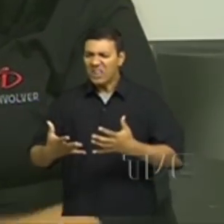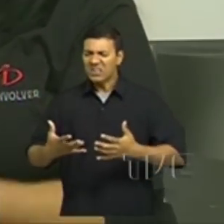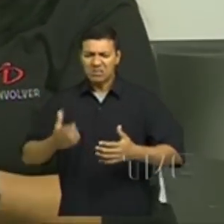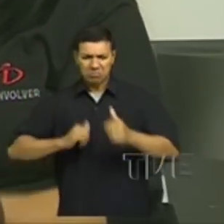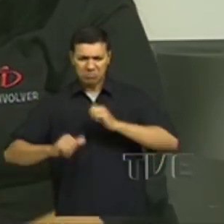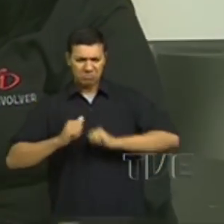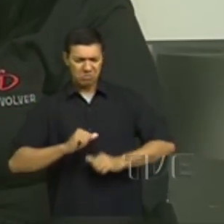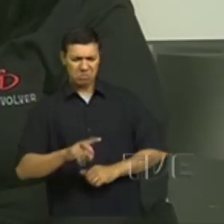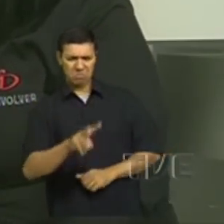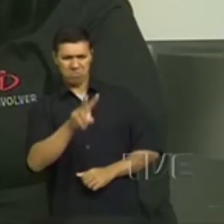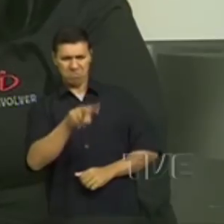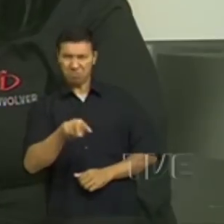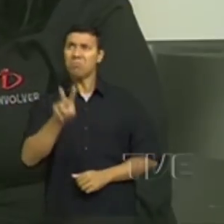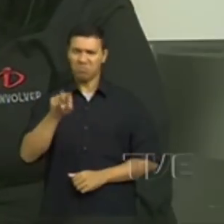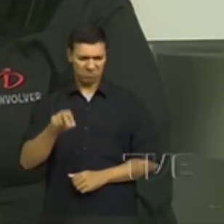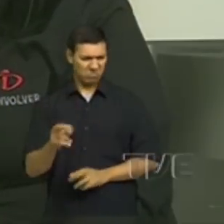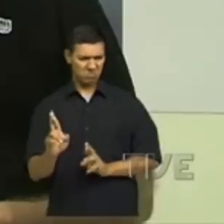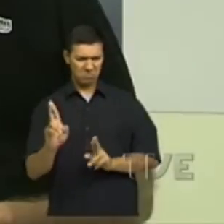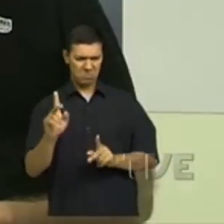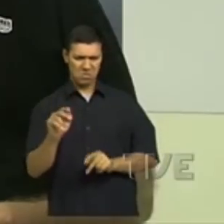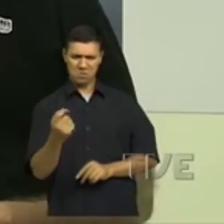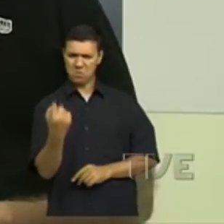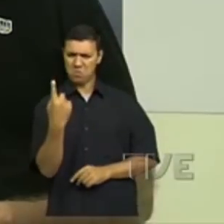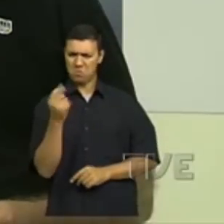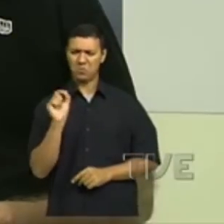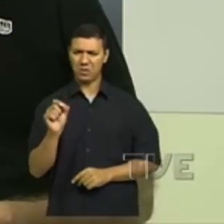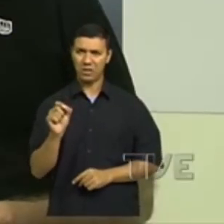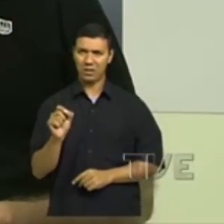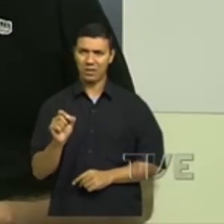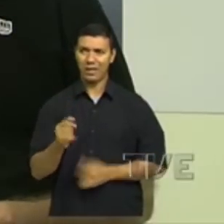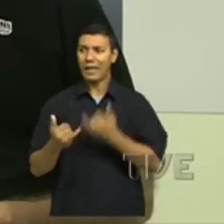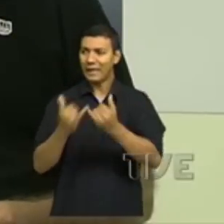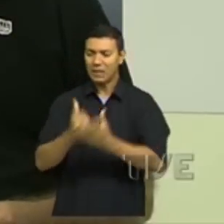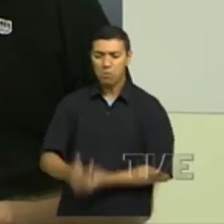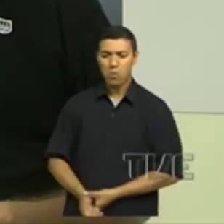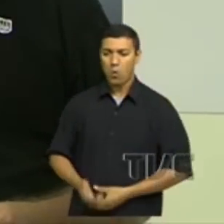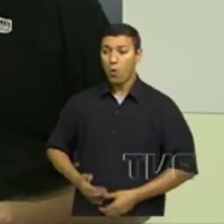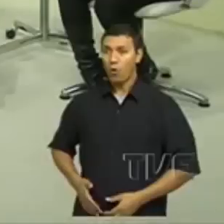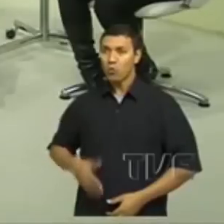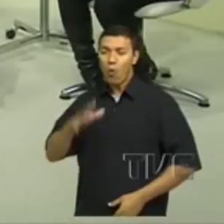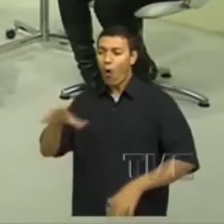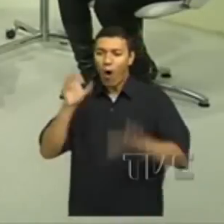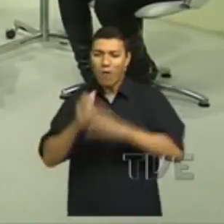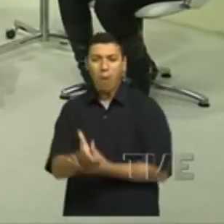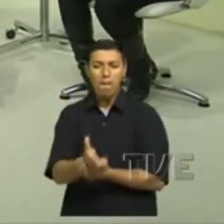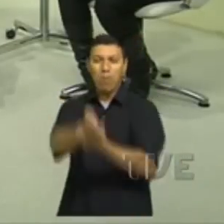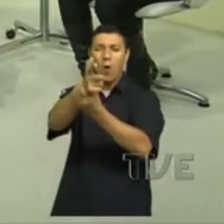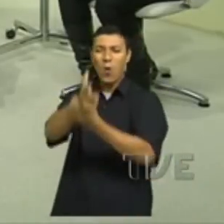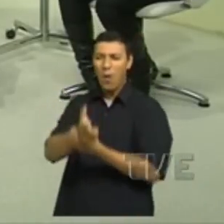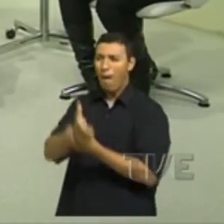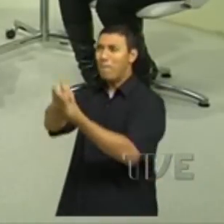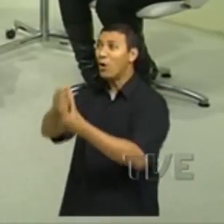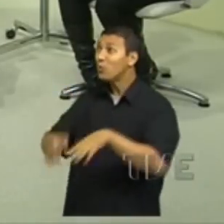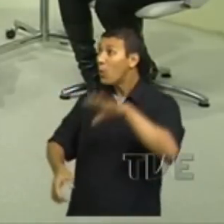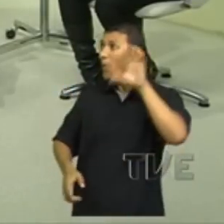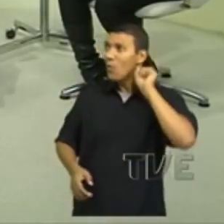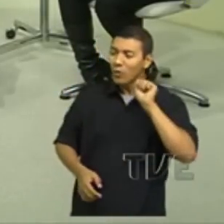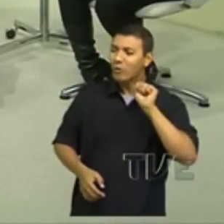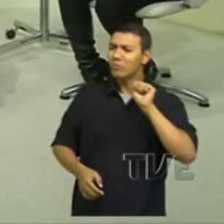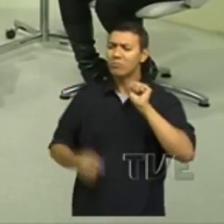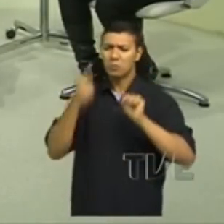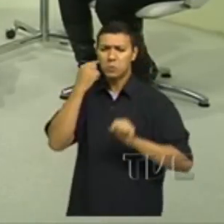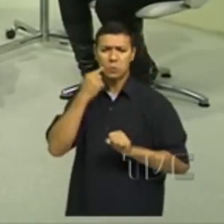personagem esse terror que ele está sentindo. Muitas vezes, por exemplo, um tiro pode não ser mostrado no filme, mas se a pessoa surda também não